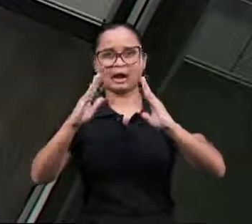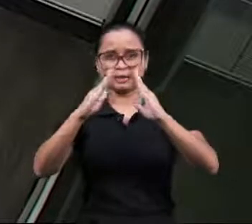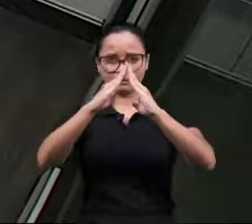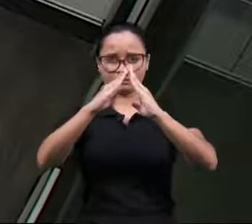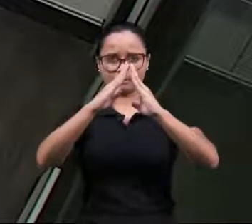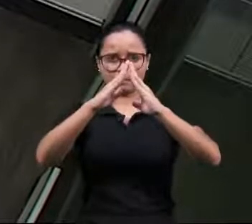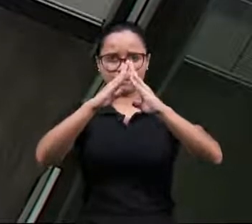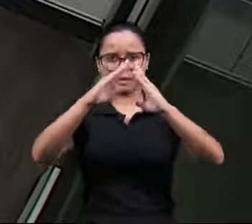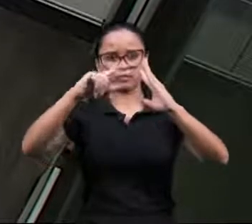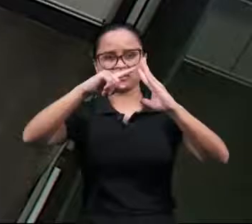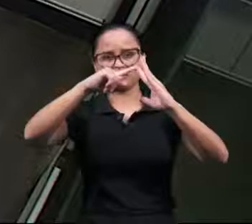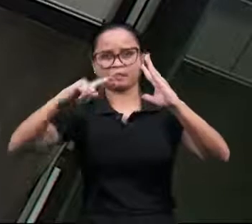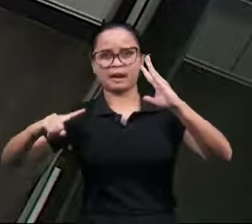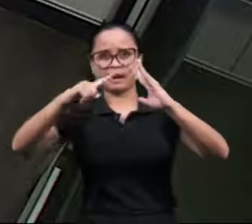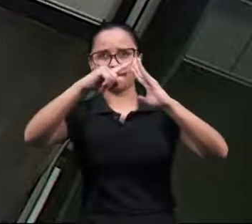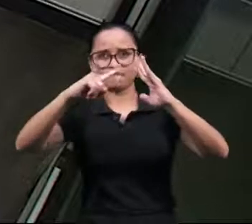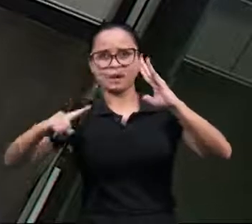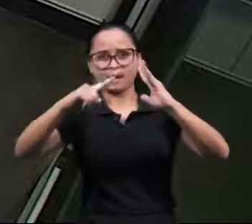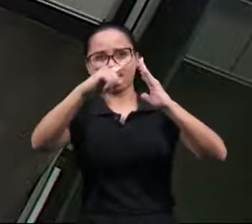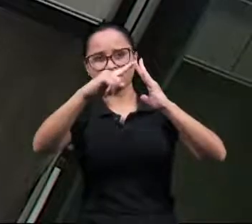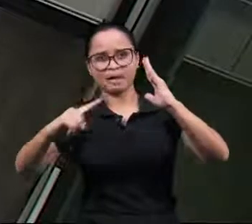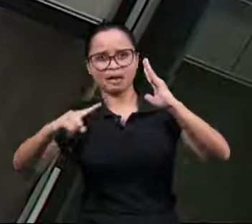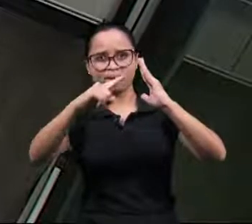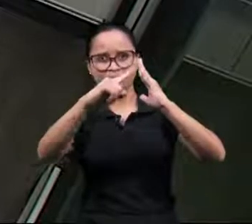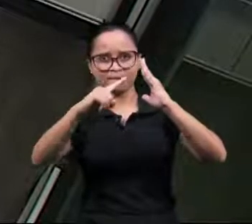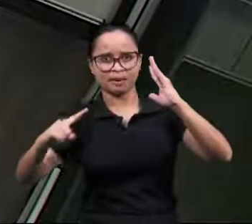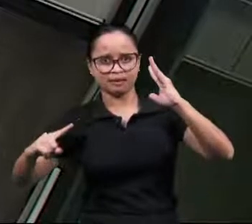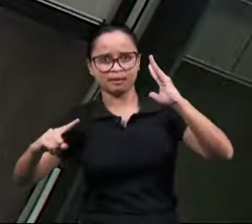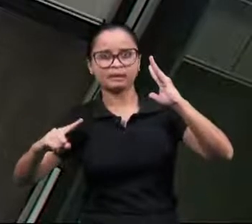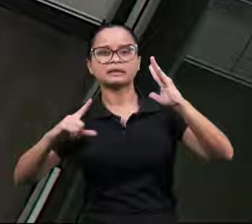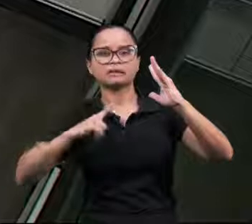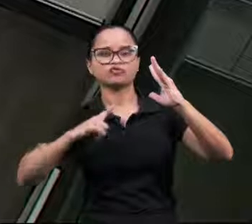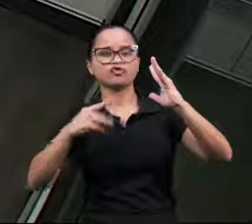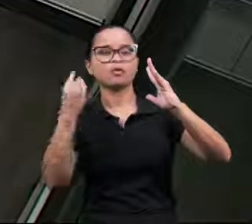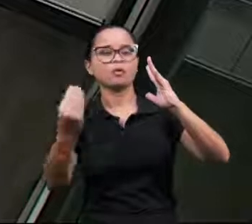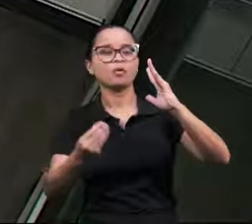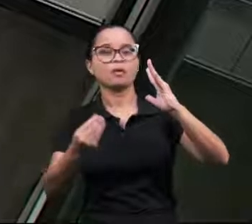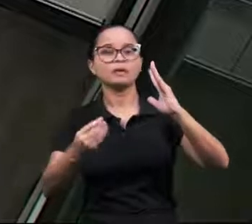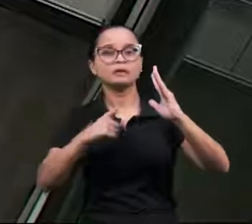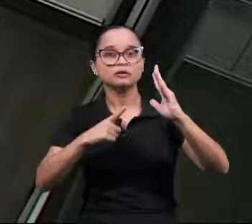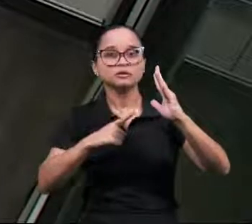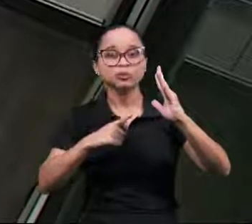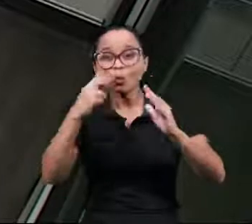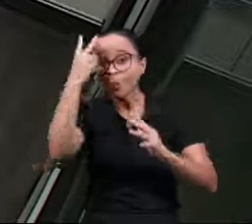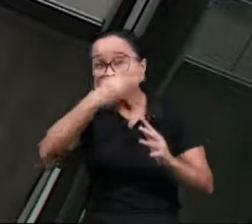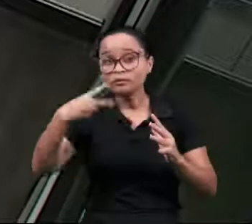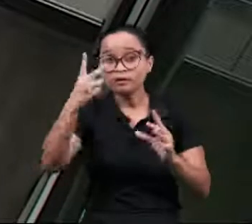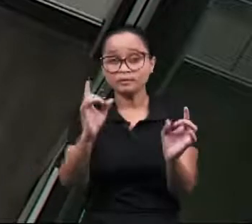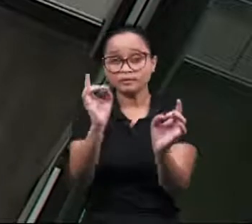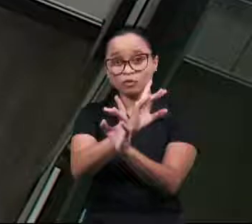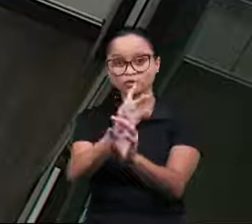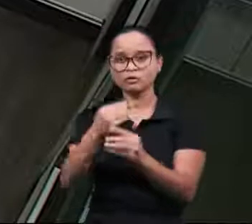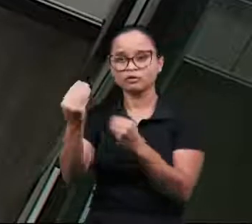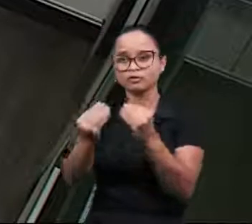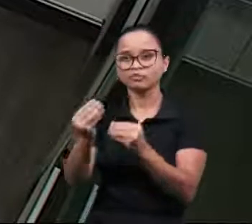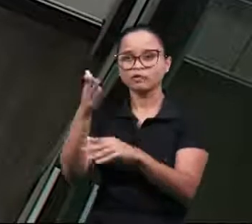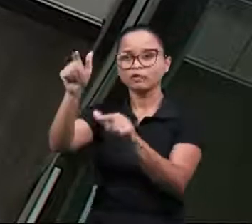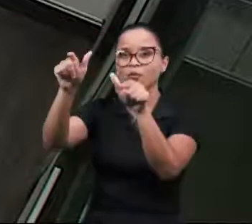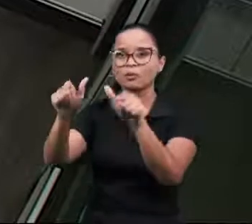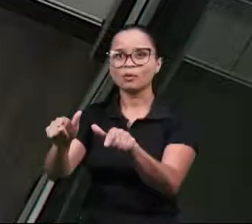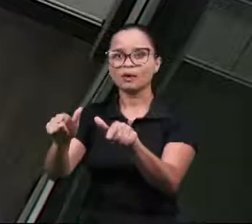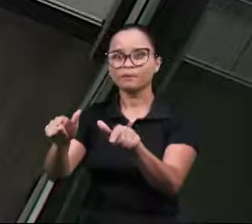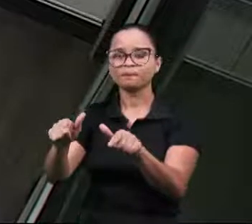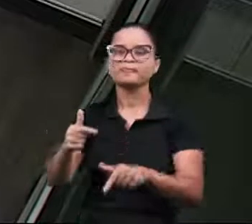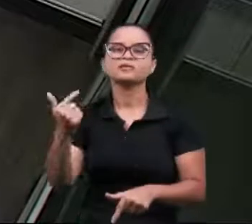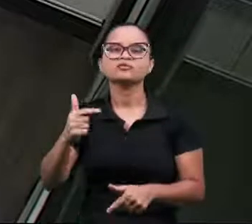horas para fazer. E como era pré-fabricado, era sob medida, quando chegava no lugar, não tinha aquela